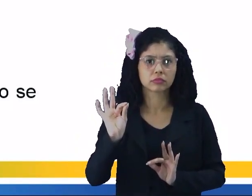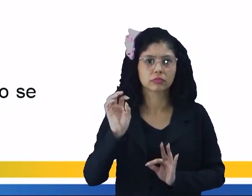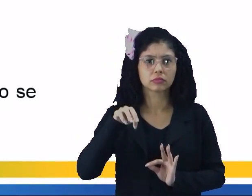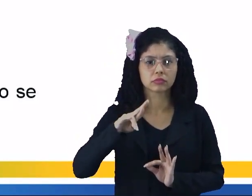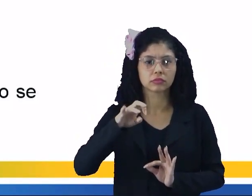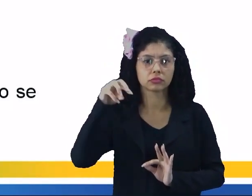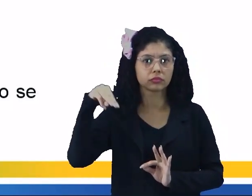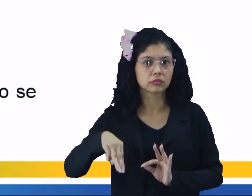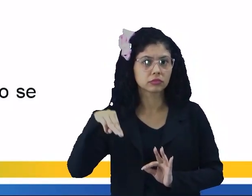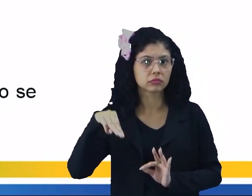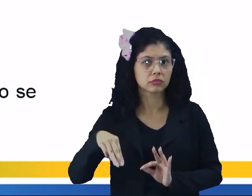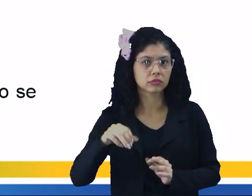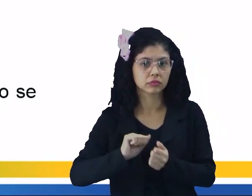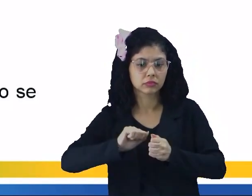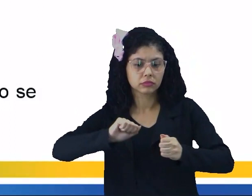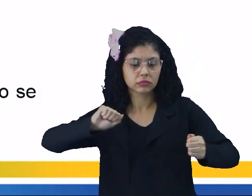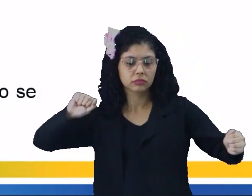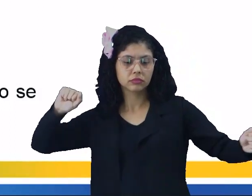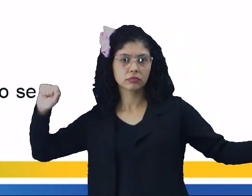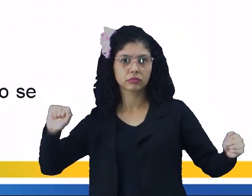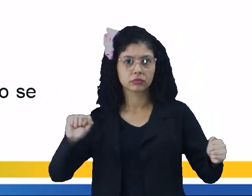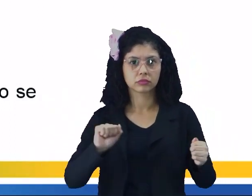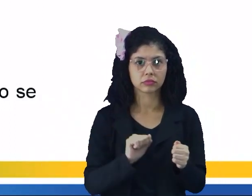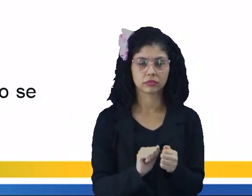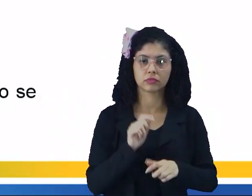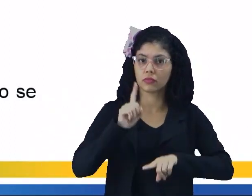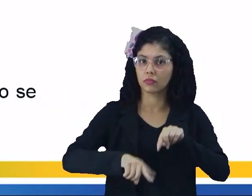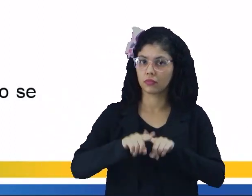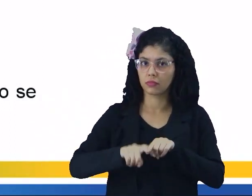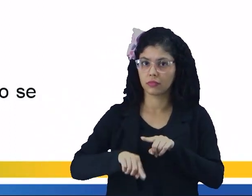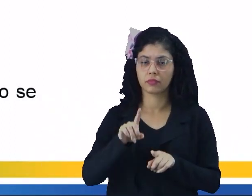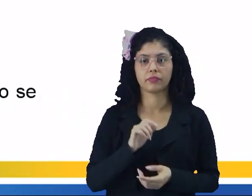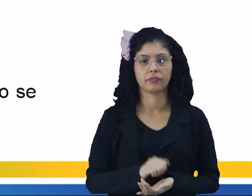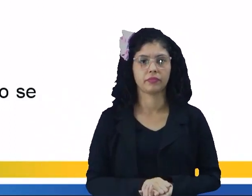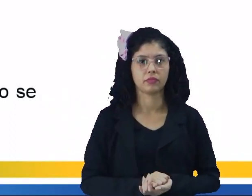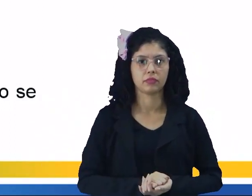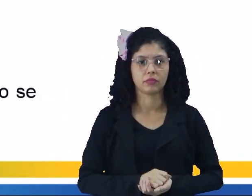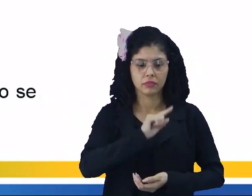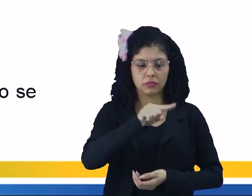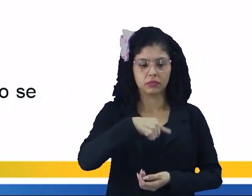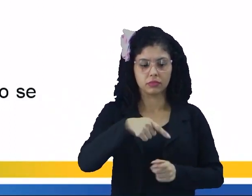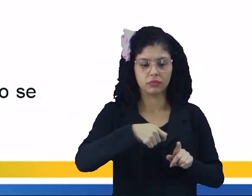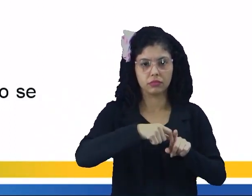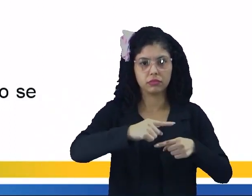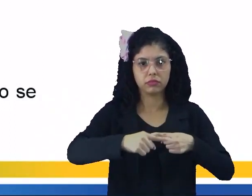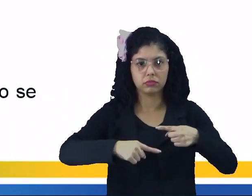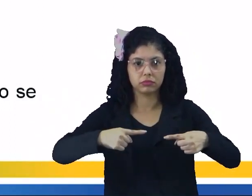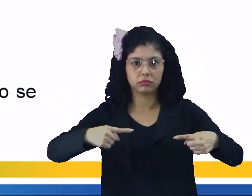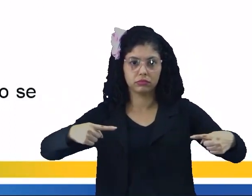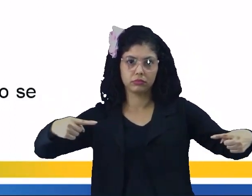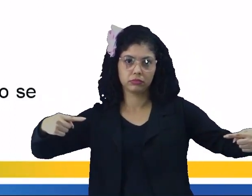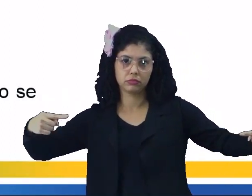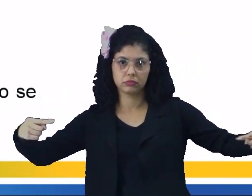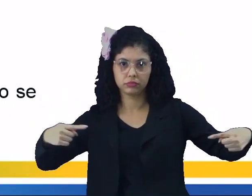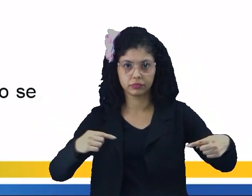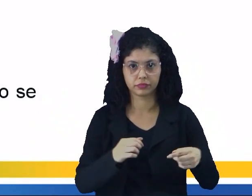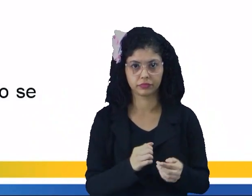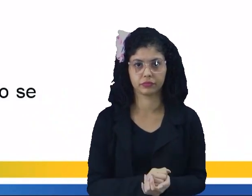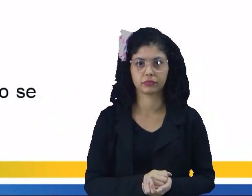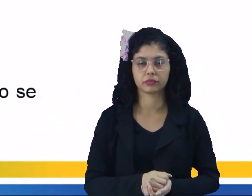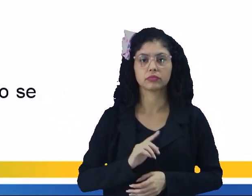que o elástico se deformou, a deformação do material. Tá certo? Então lembre-se disso.